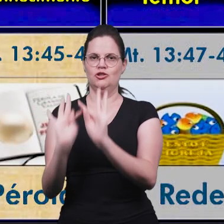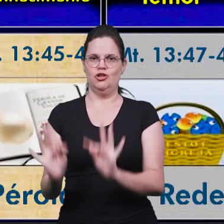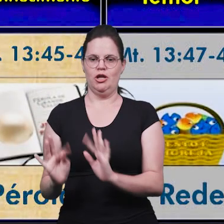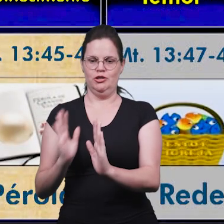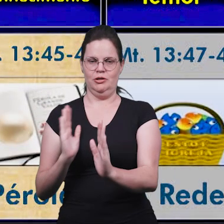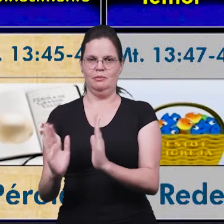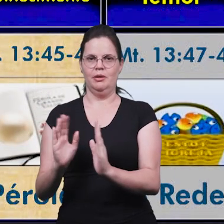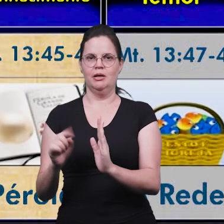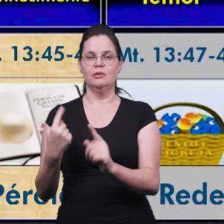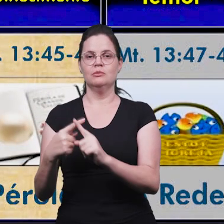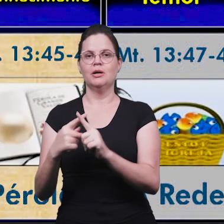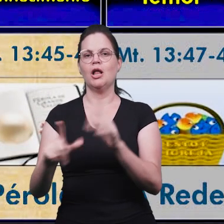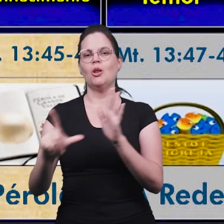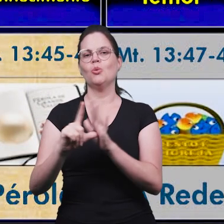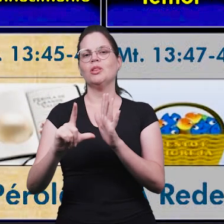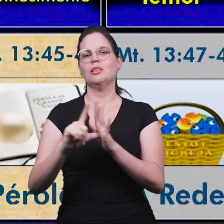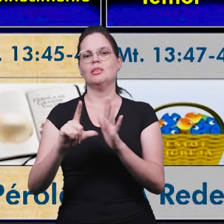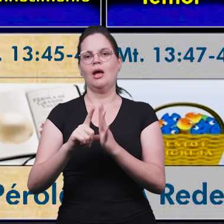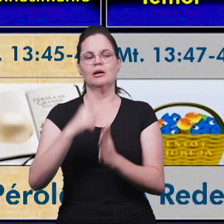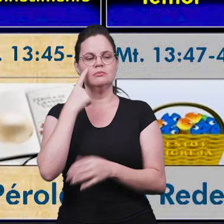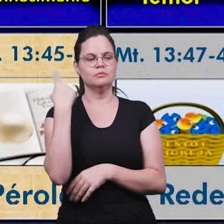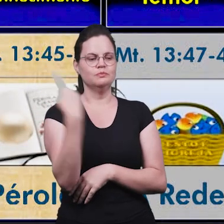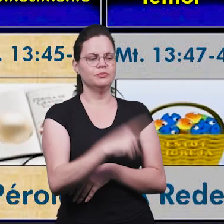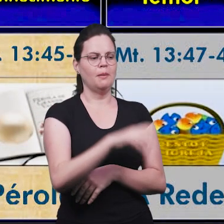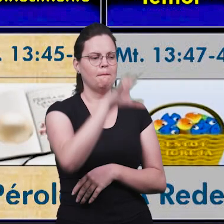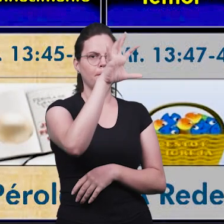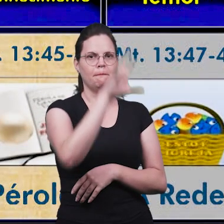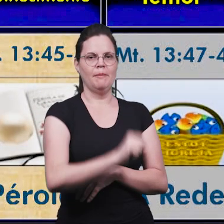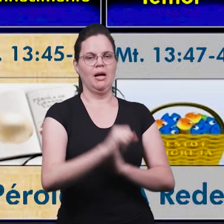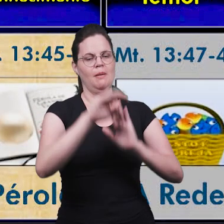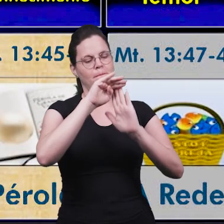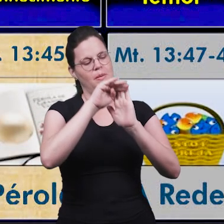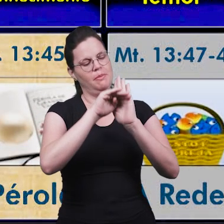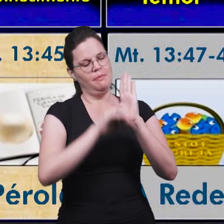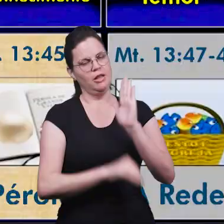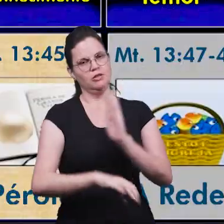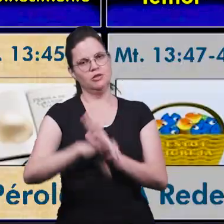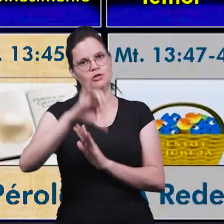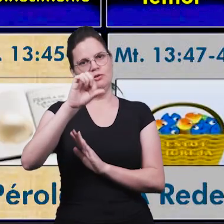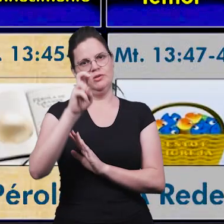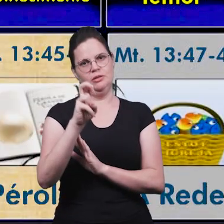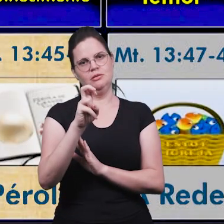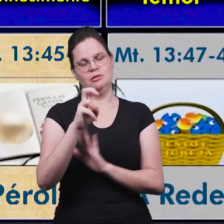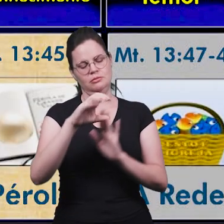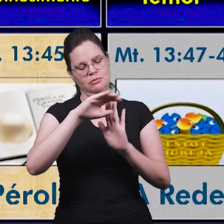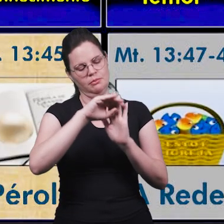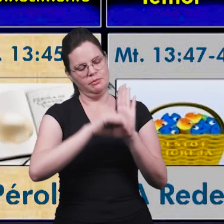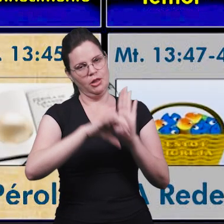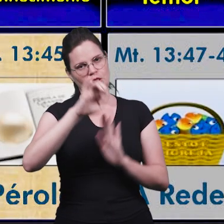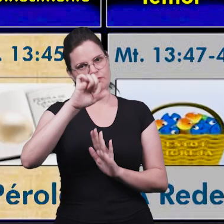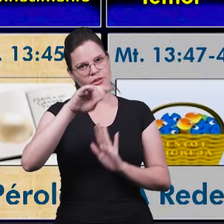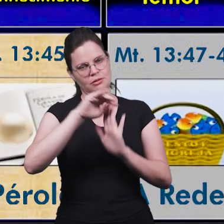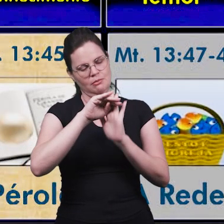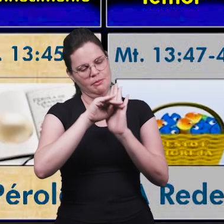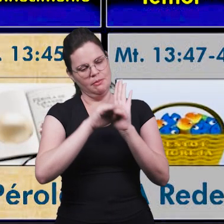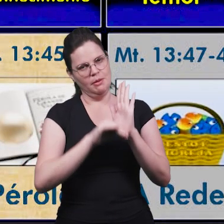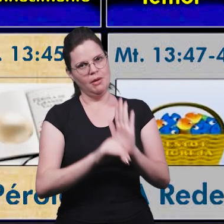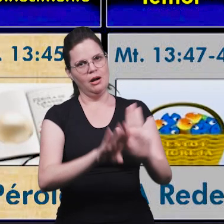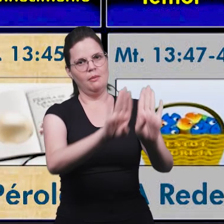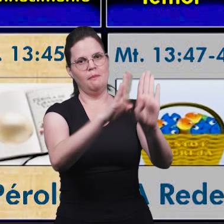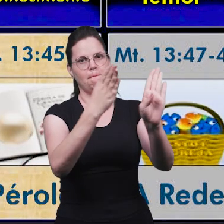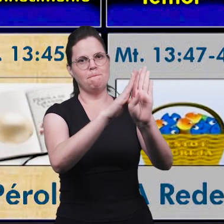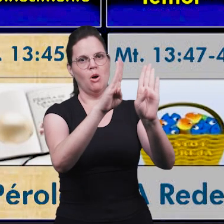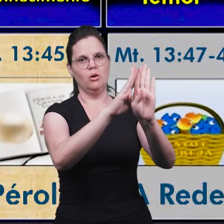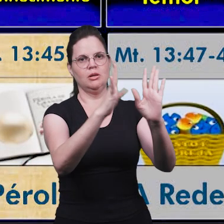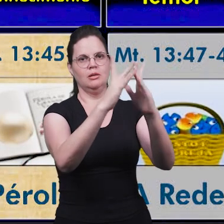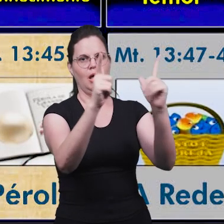quando Lutero, então, vai lá e prega, né, na porta da Catedral